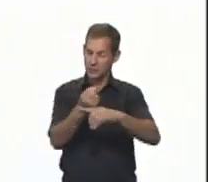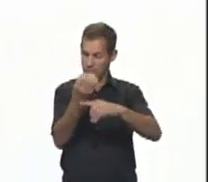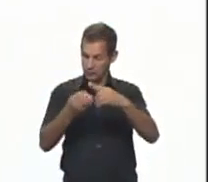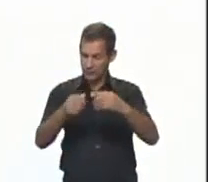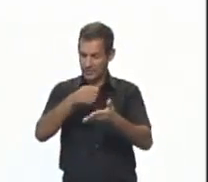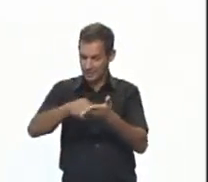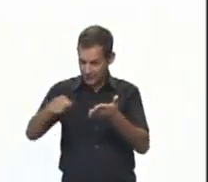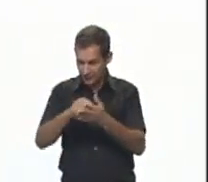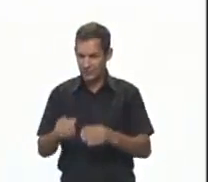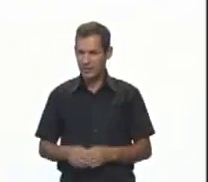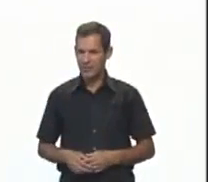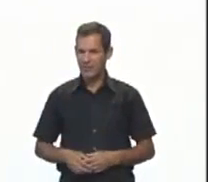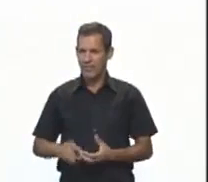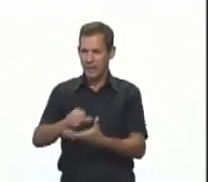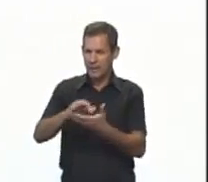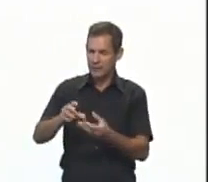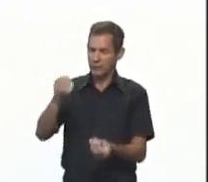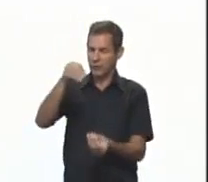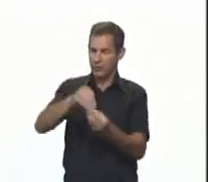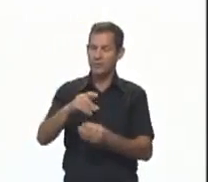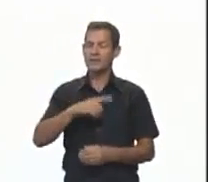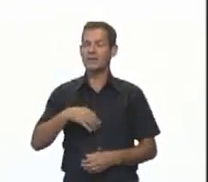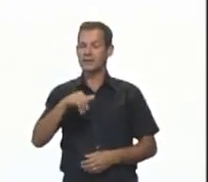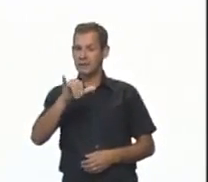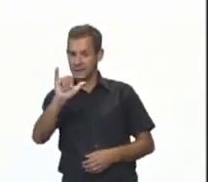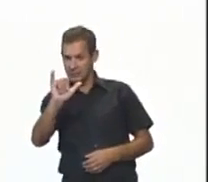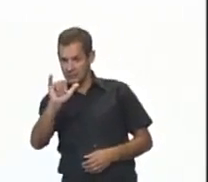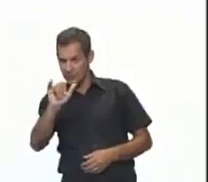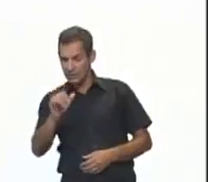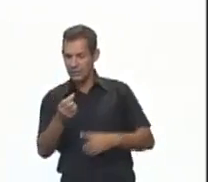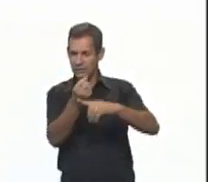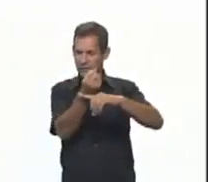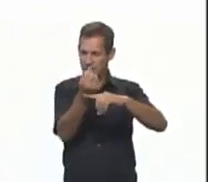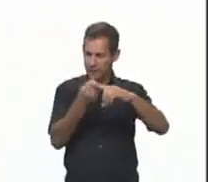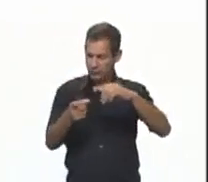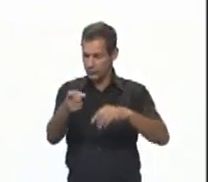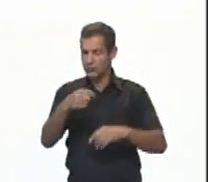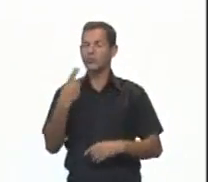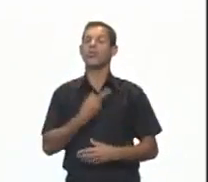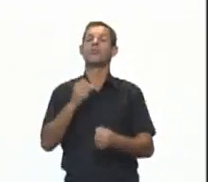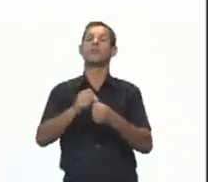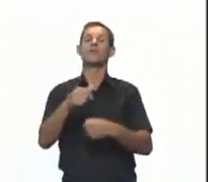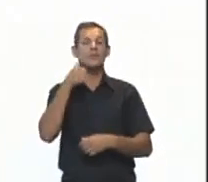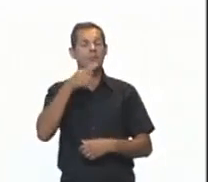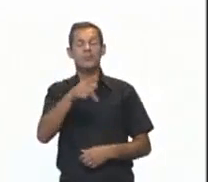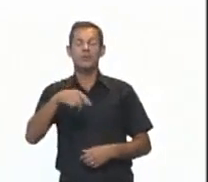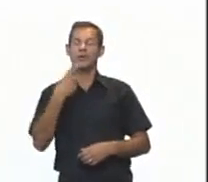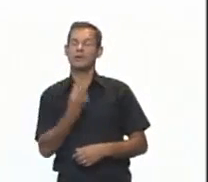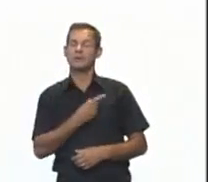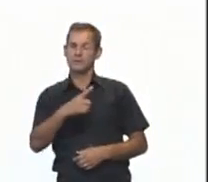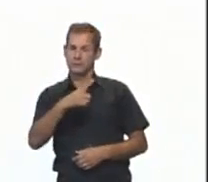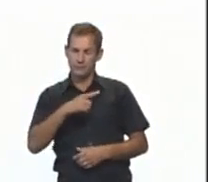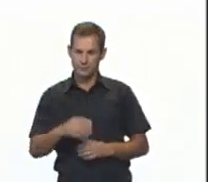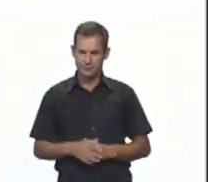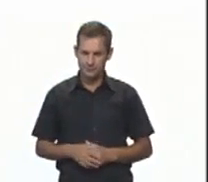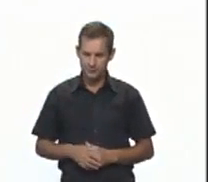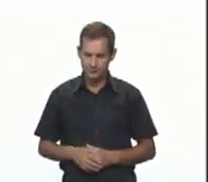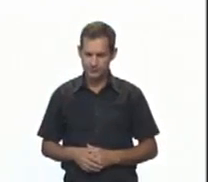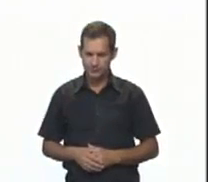escrever ela na forma reduzida, colocando y em função de x. Como que a gente faz isso? A gente vem aqui,